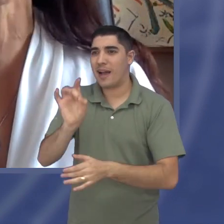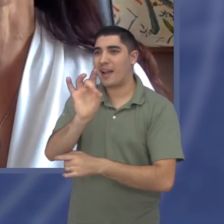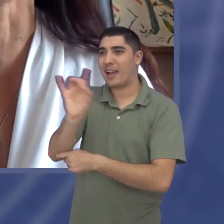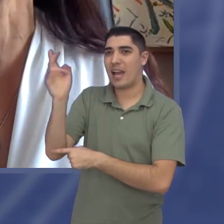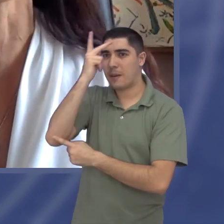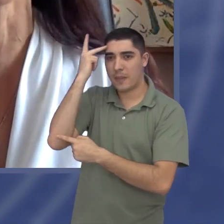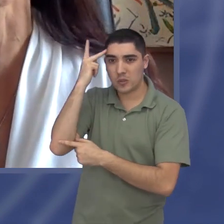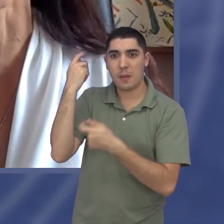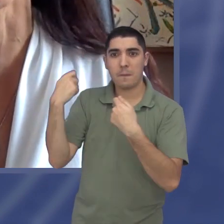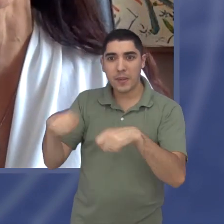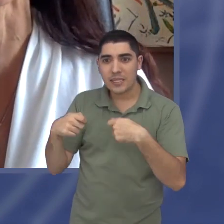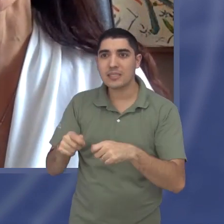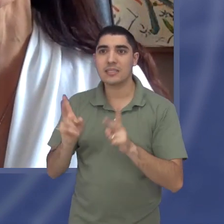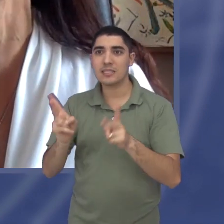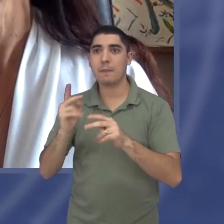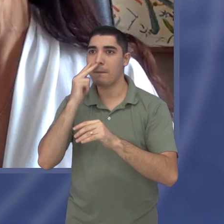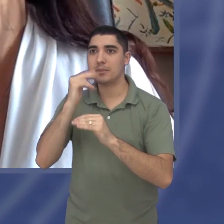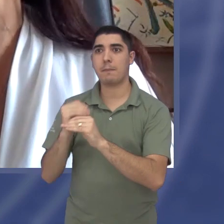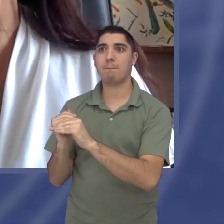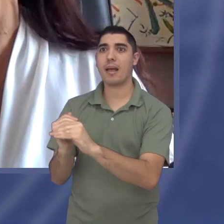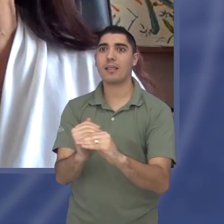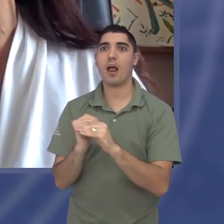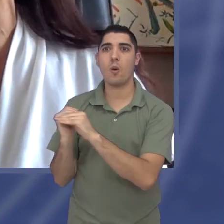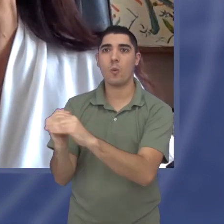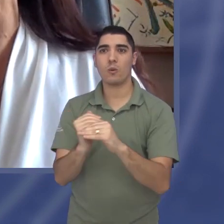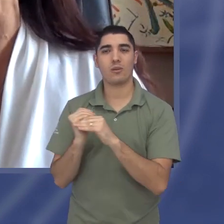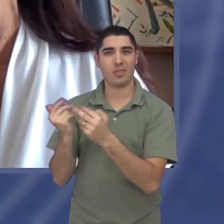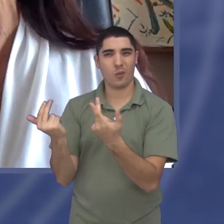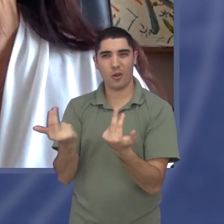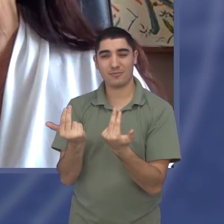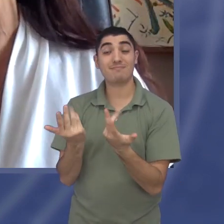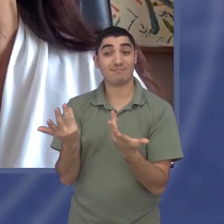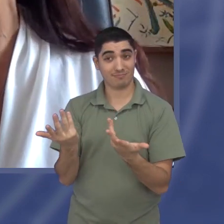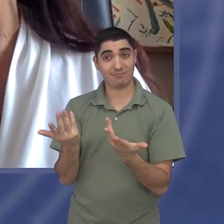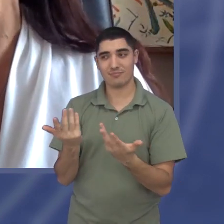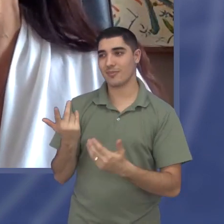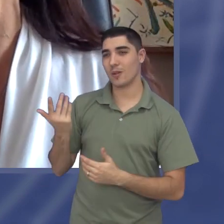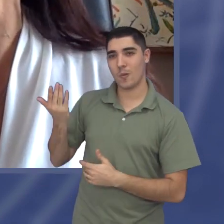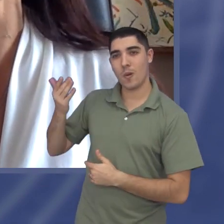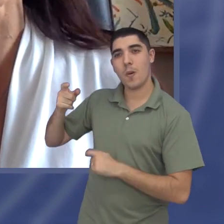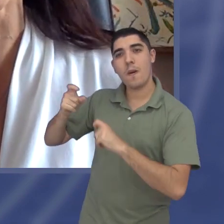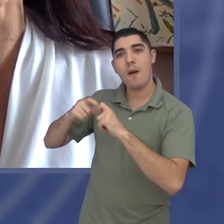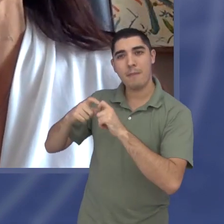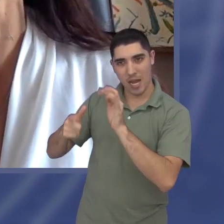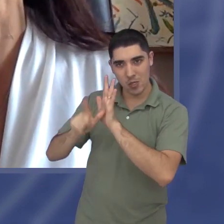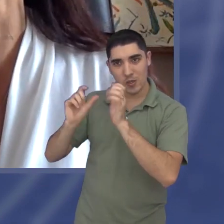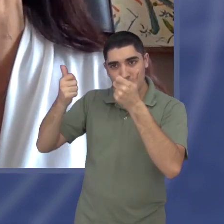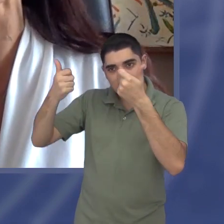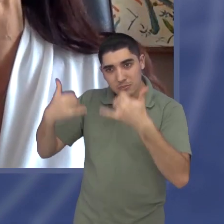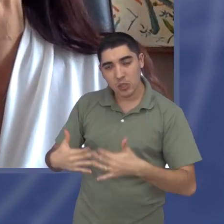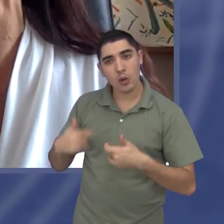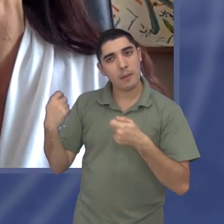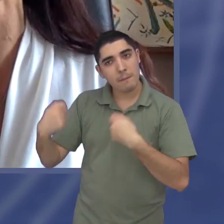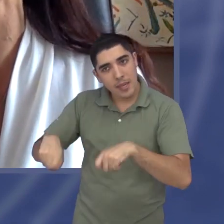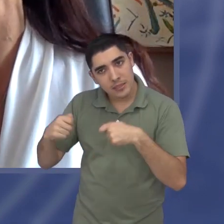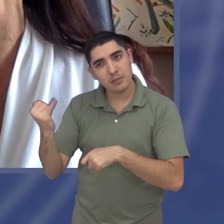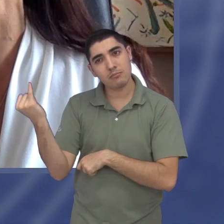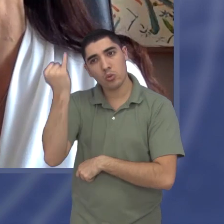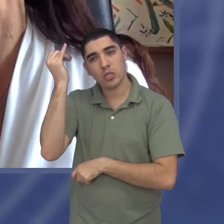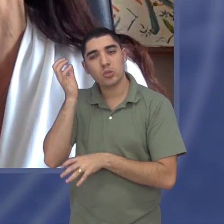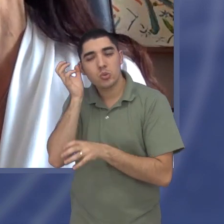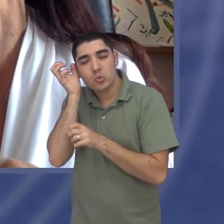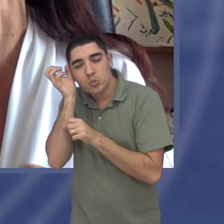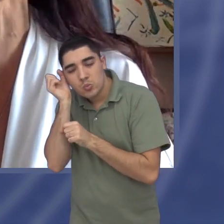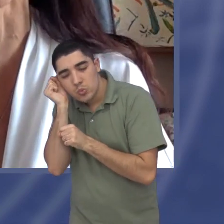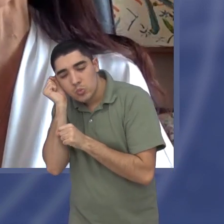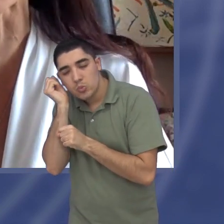mundo ter um ritmo biológico muito padronizado e da gente não descansar. Então, o sono, como o doutor explicou muito bem a importância dessa higiene do